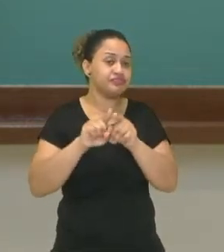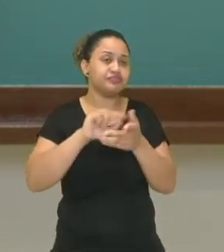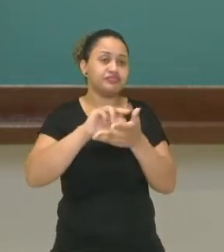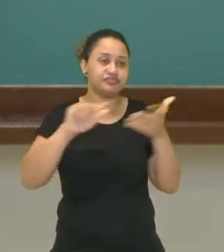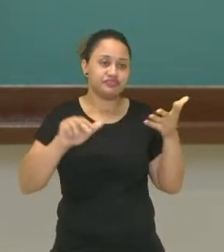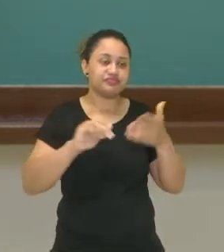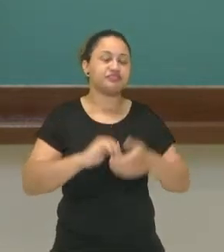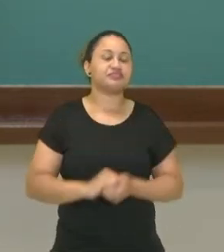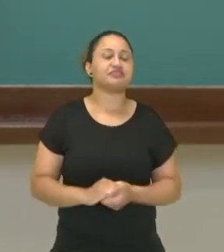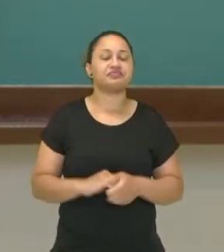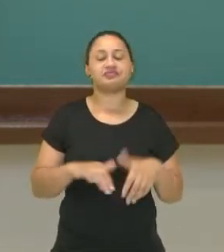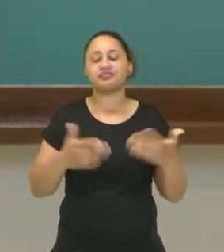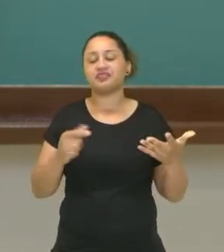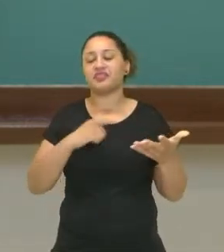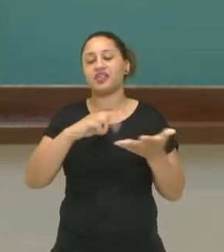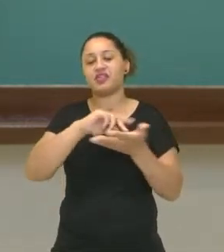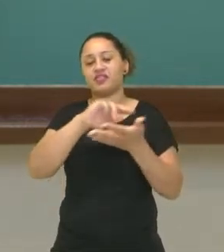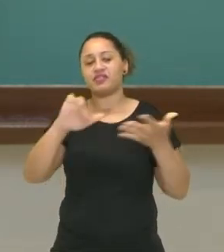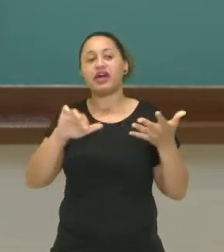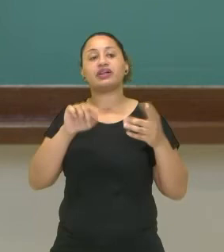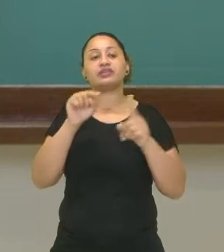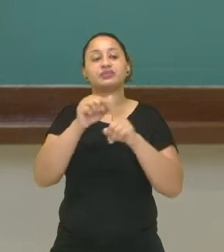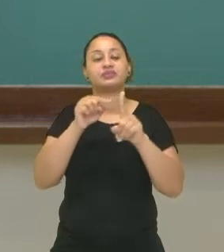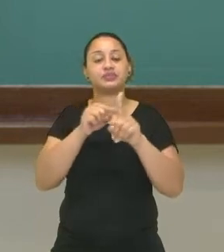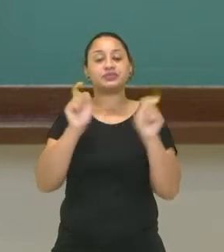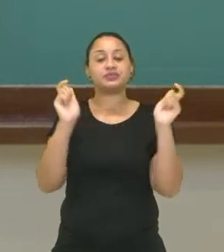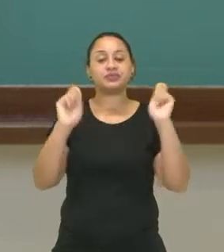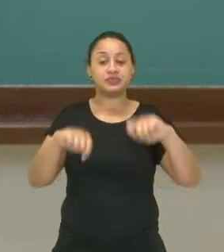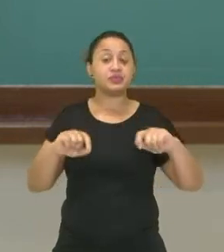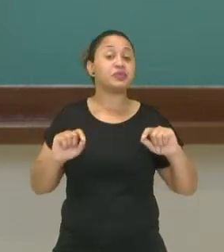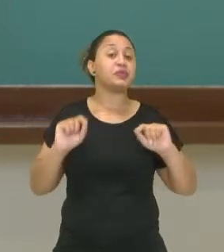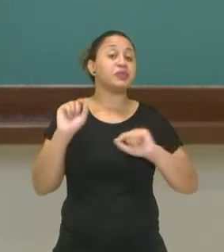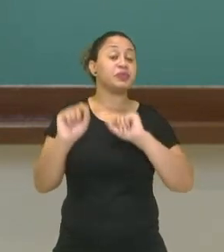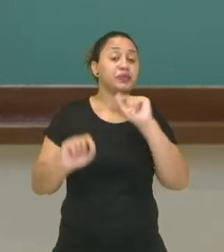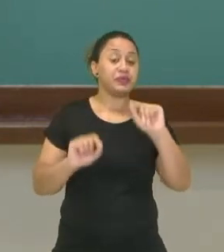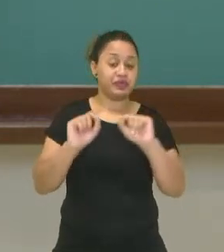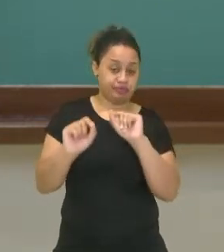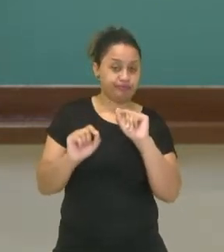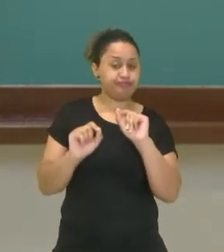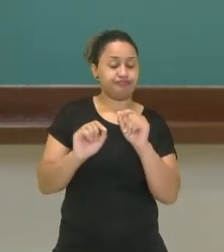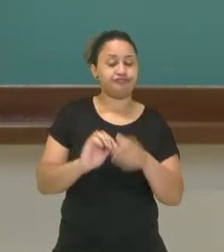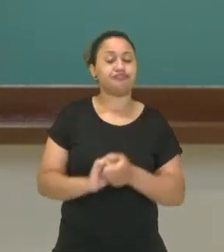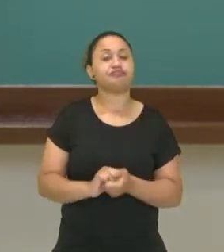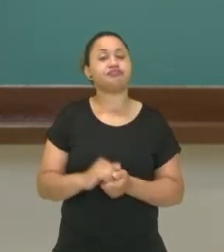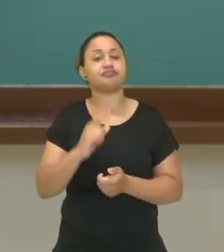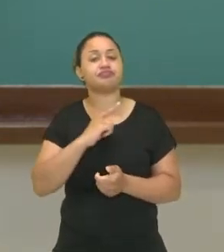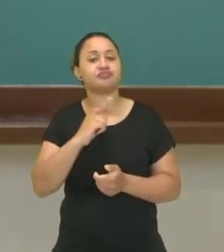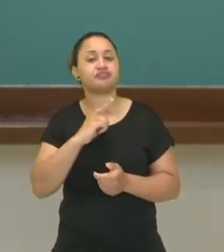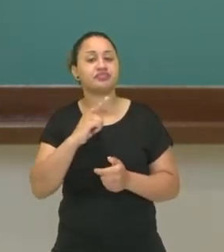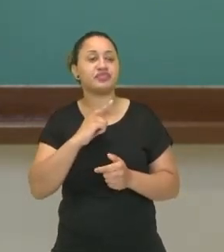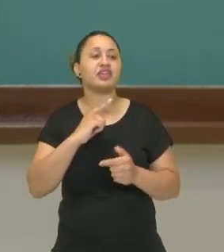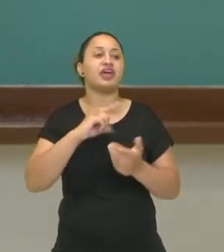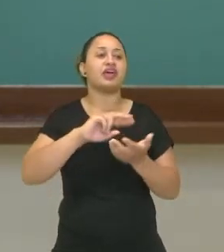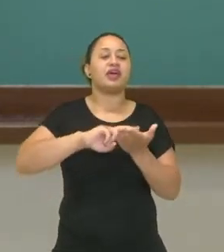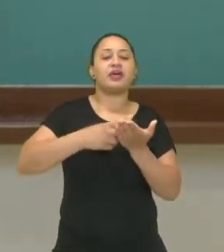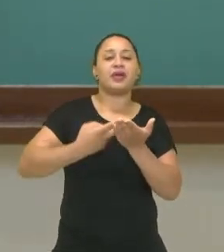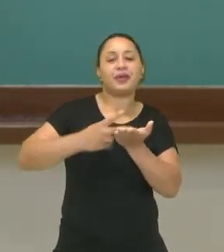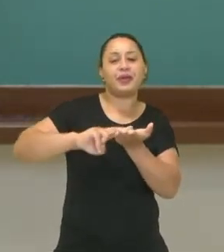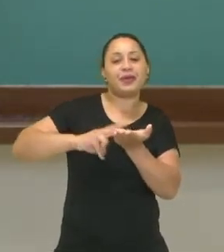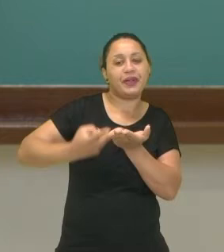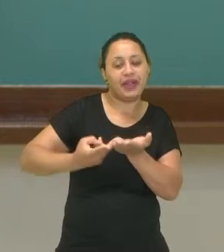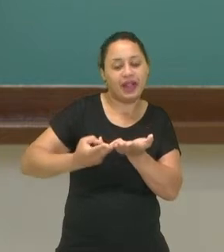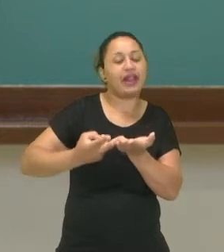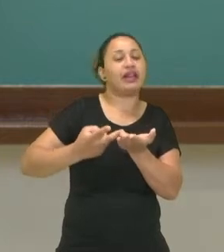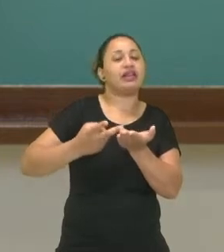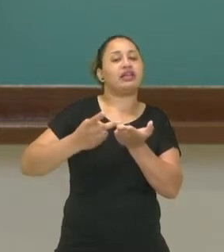de vários tipos de possibilidades acrobáticas. Então, aquele rolamento que eu faço,